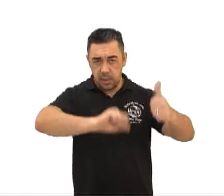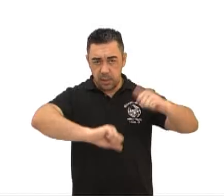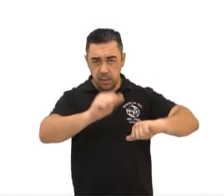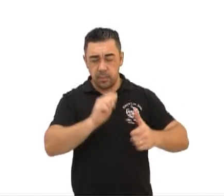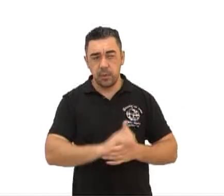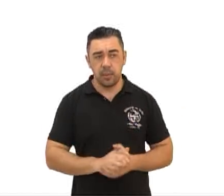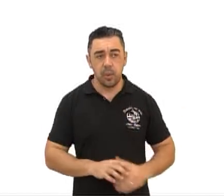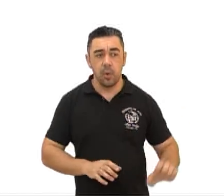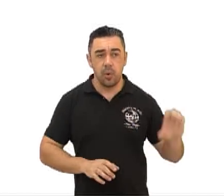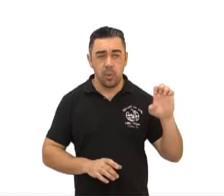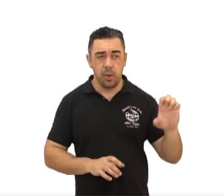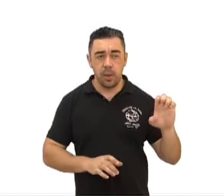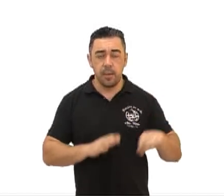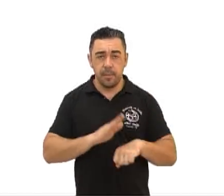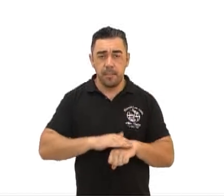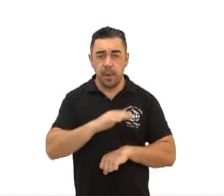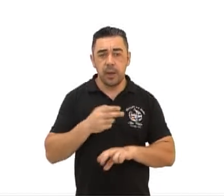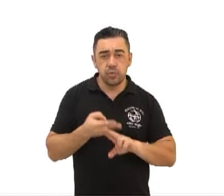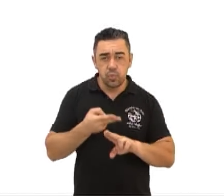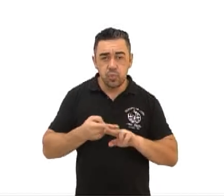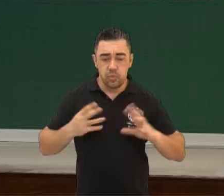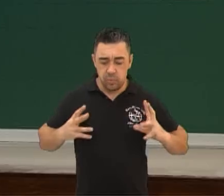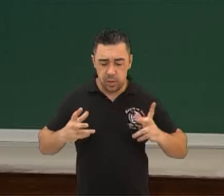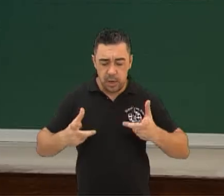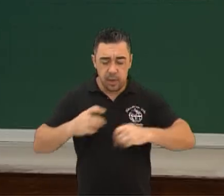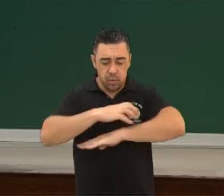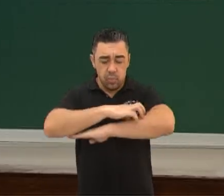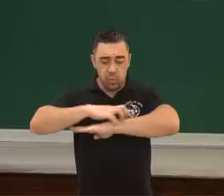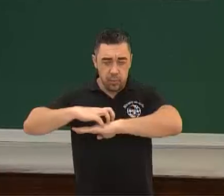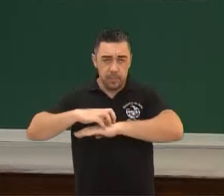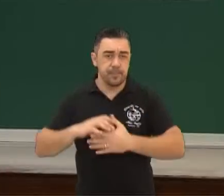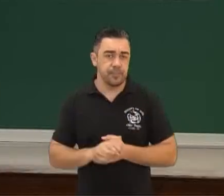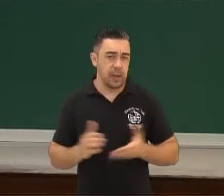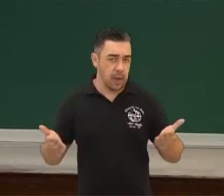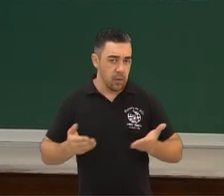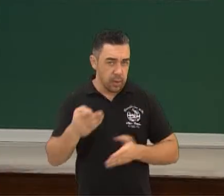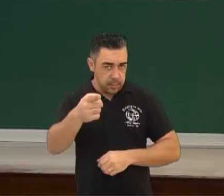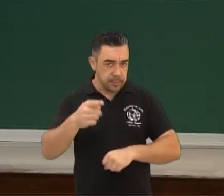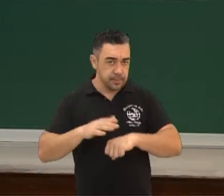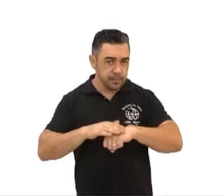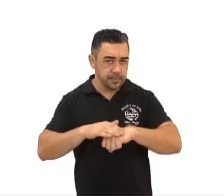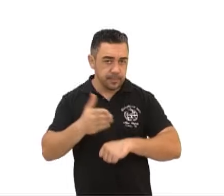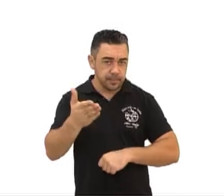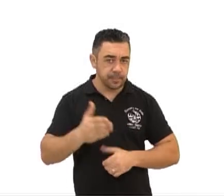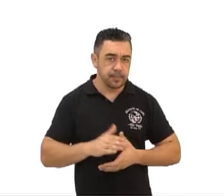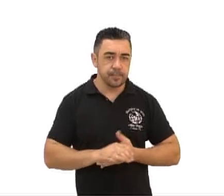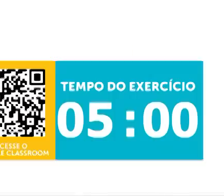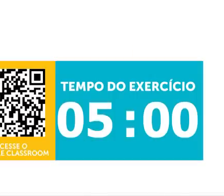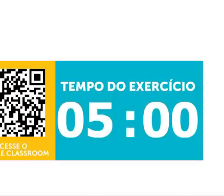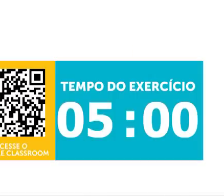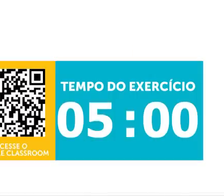E, intensificação do uso de máquinas. Então, agora a atividade é com vocês.